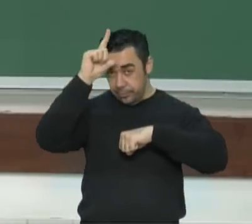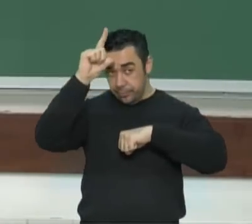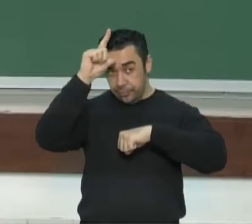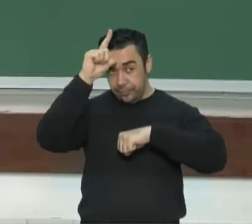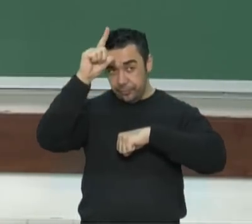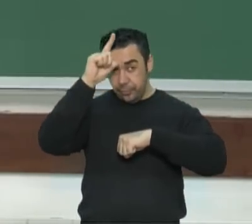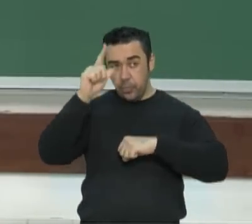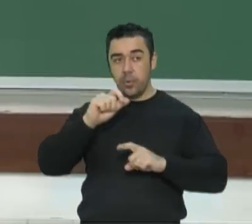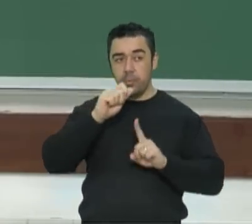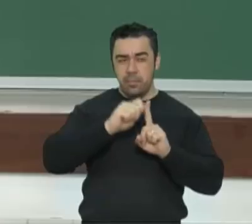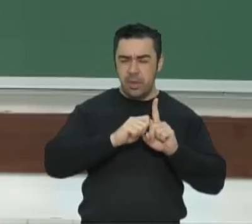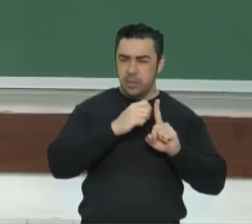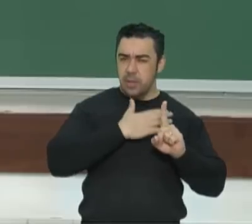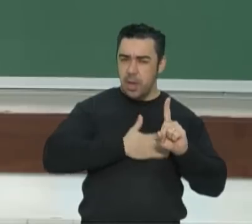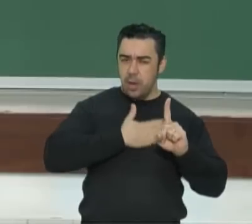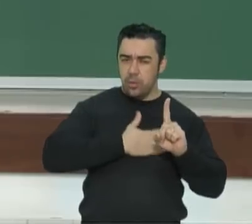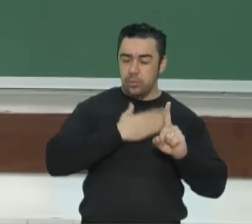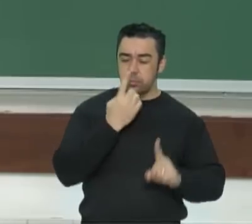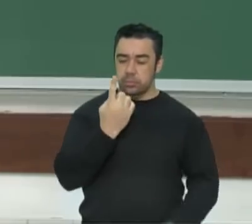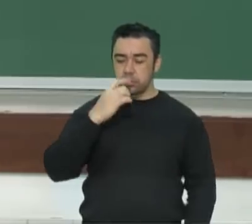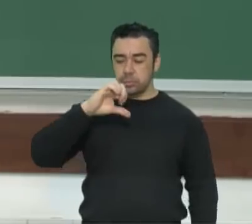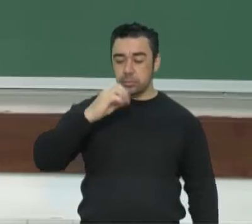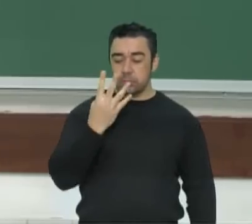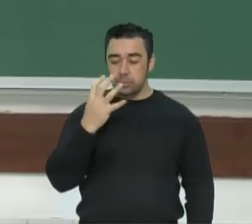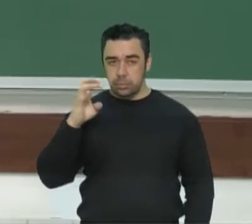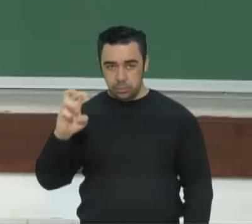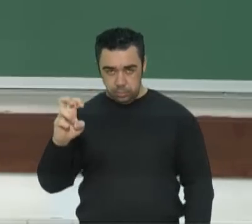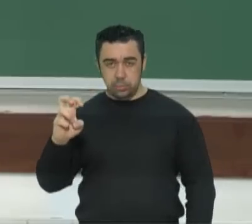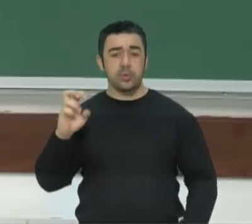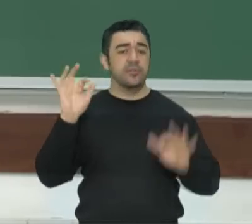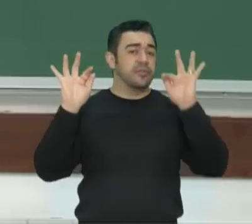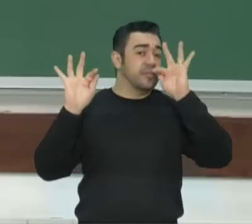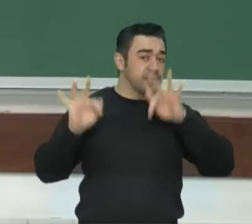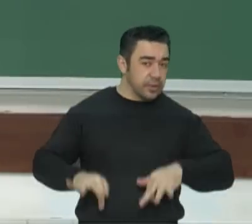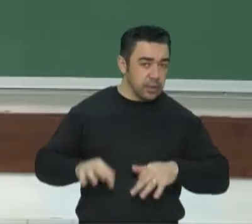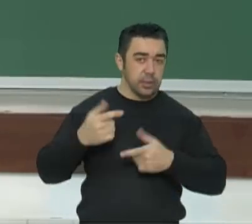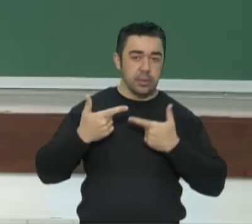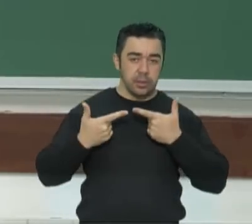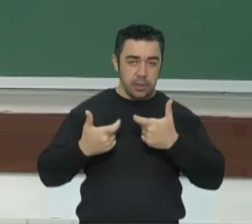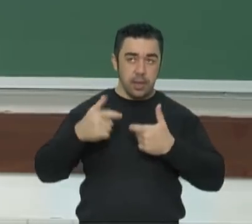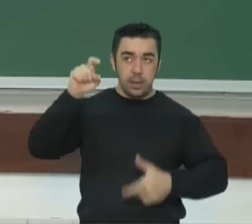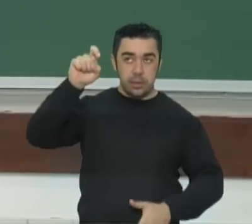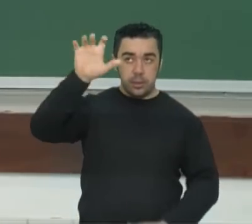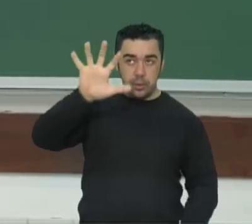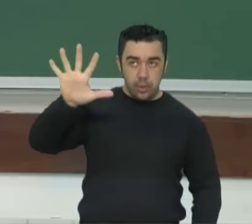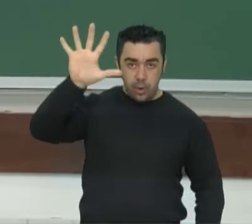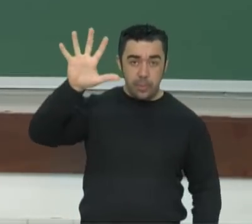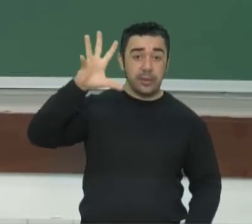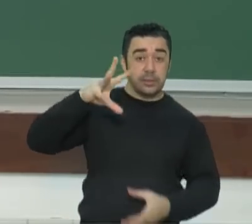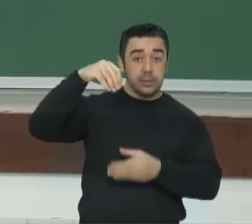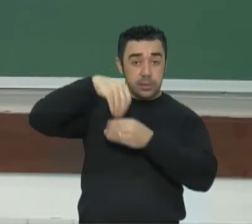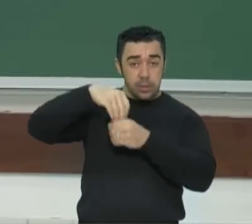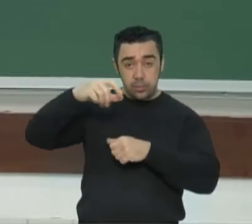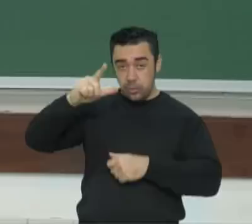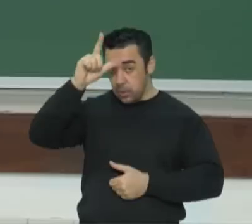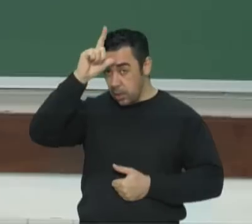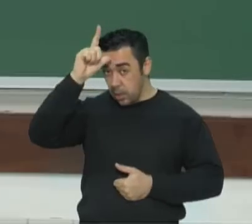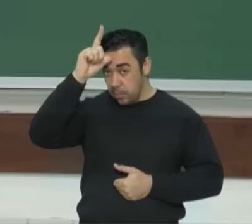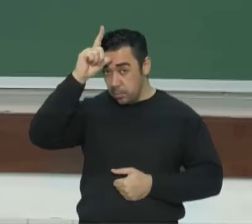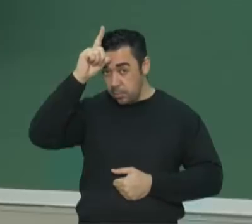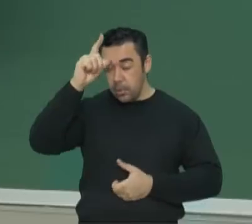de 45. A guerra já havia acabado na Europa, então. Conferência dentro da Alemanha. O que se